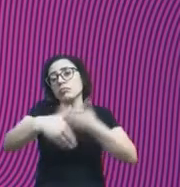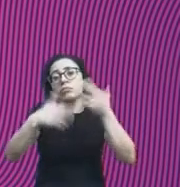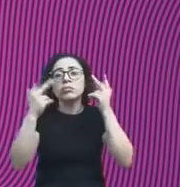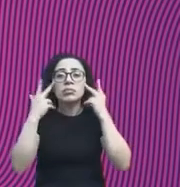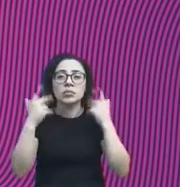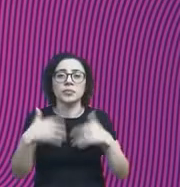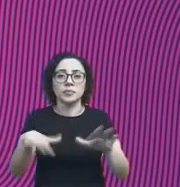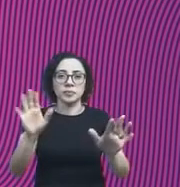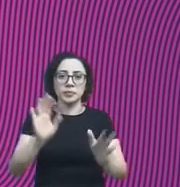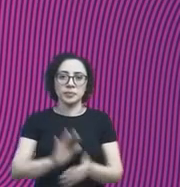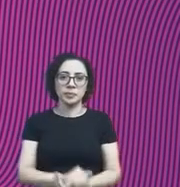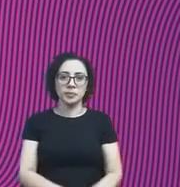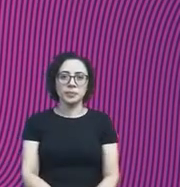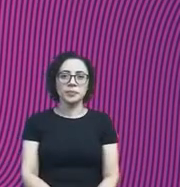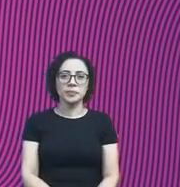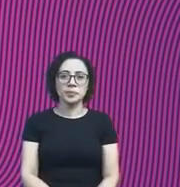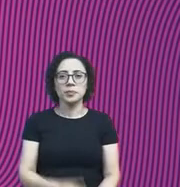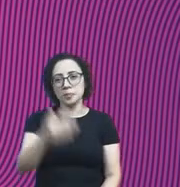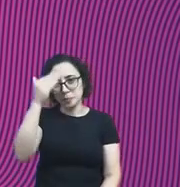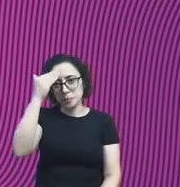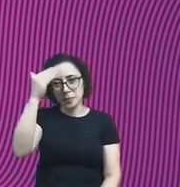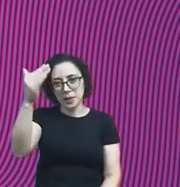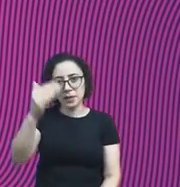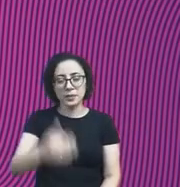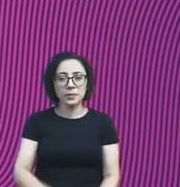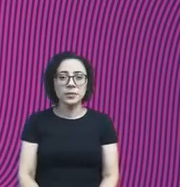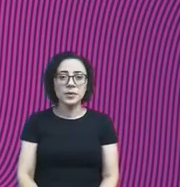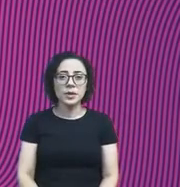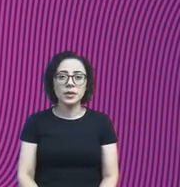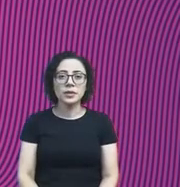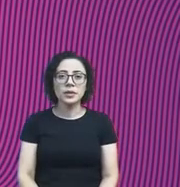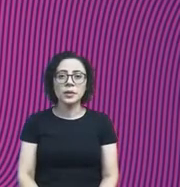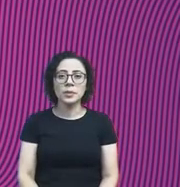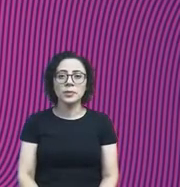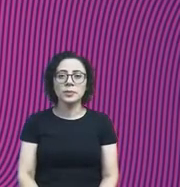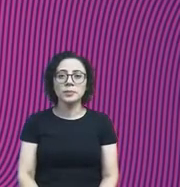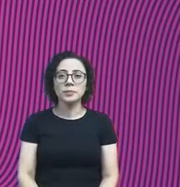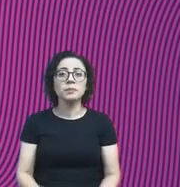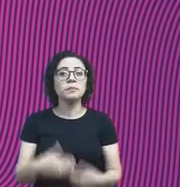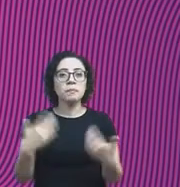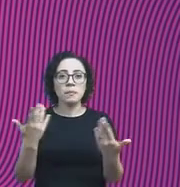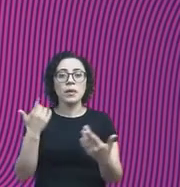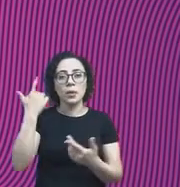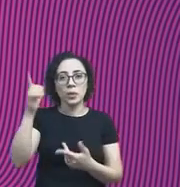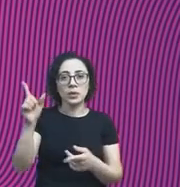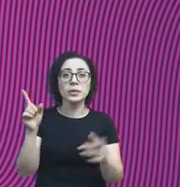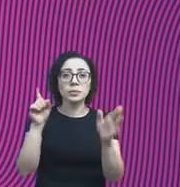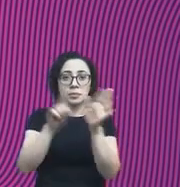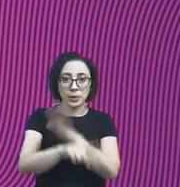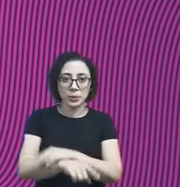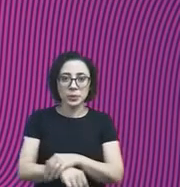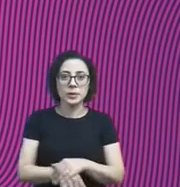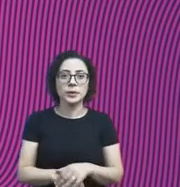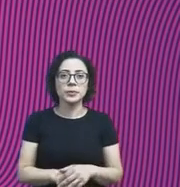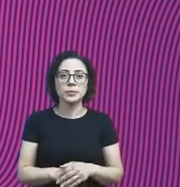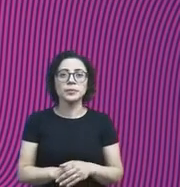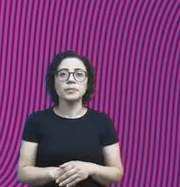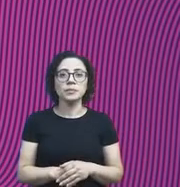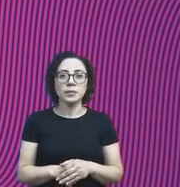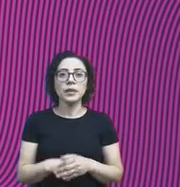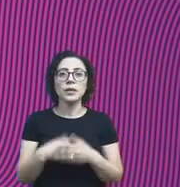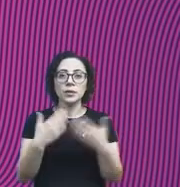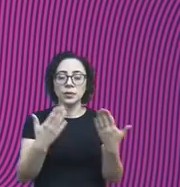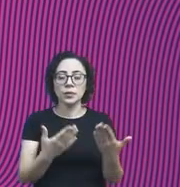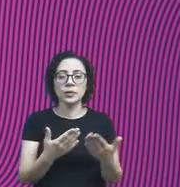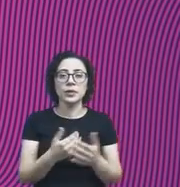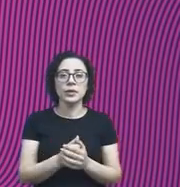Obrigado, Guilherme. Vou fazer caminhar para o Zé Eduardo agora uma outra pergunta, que é feita pela Desimar